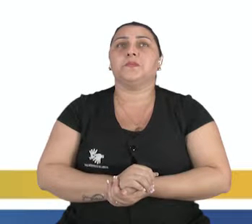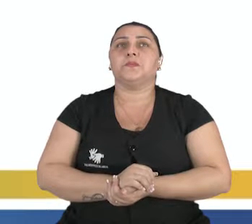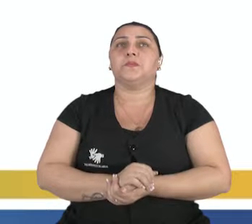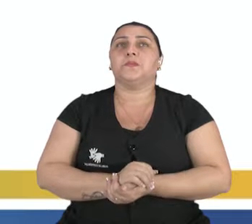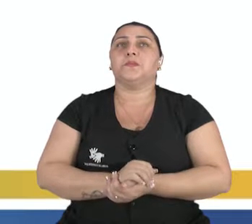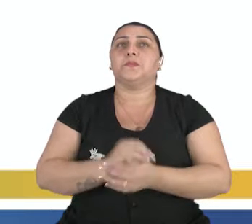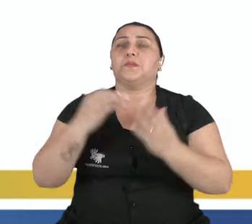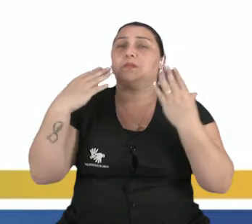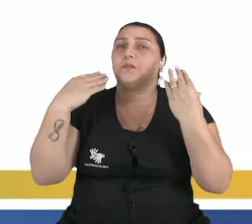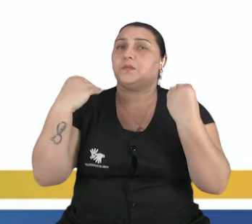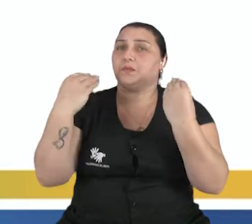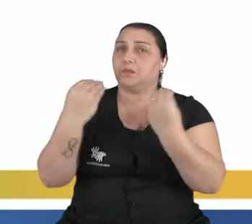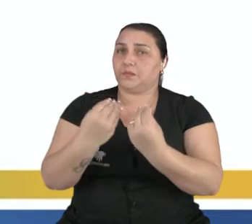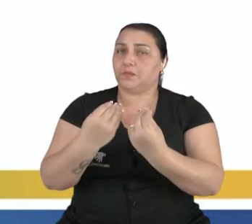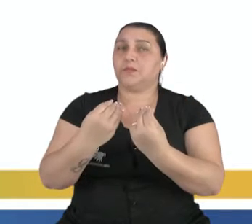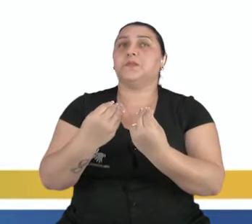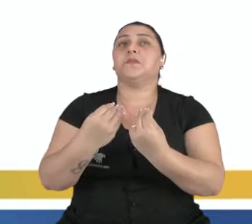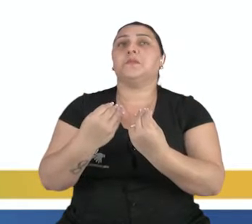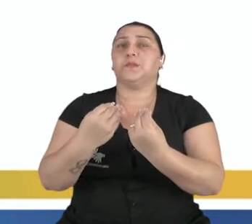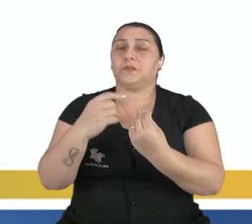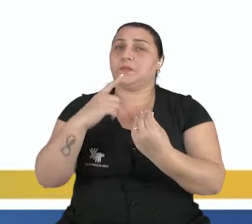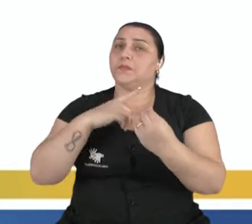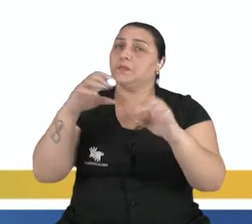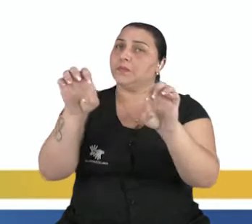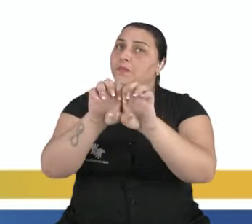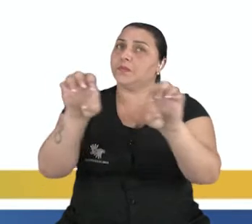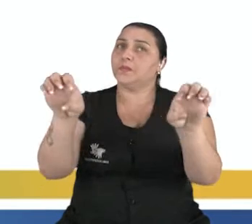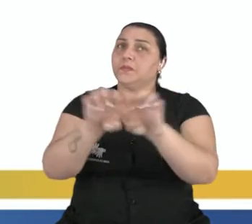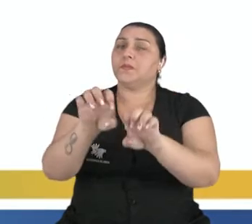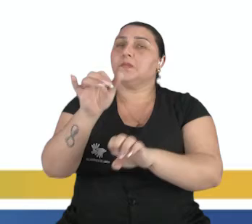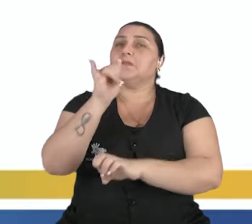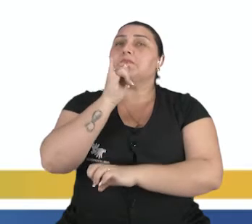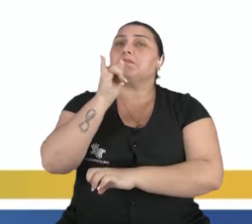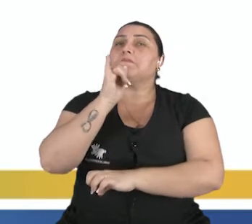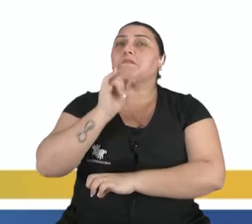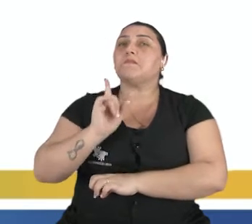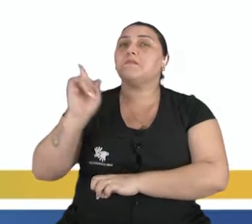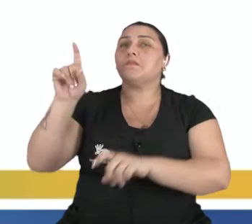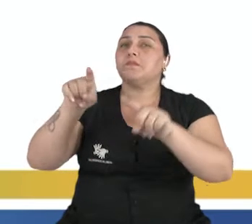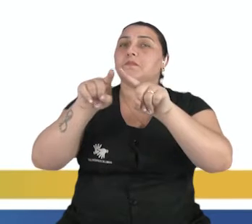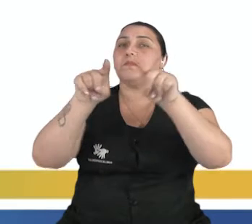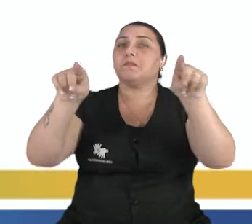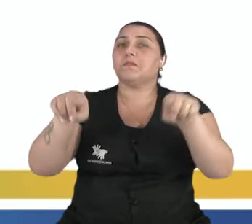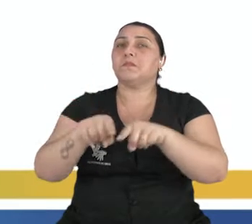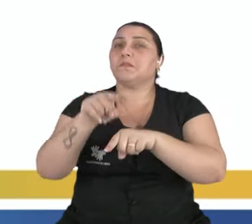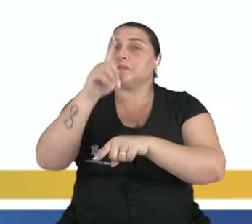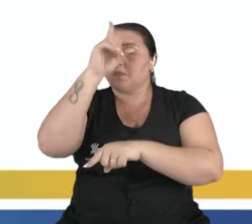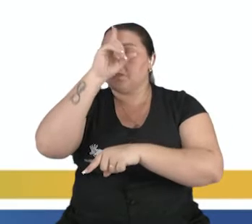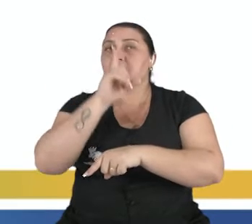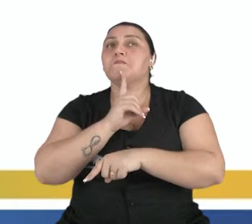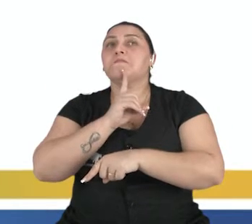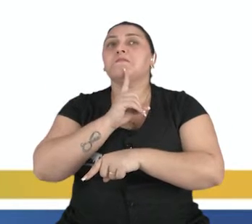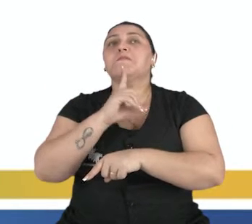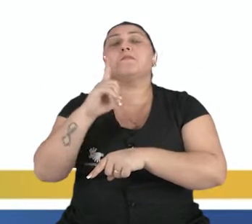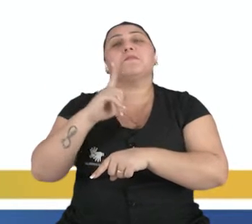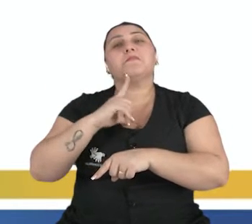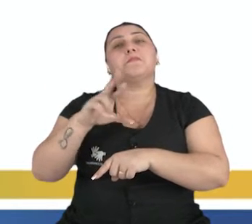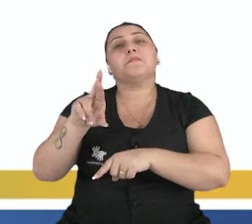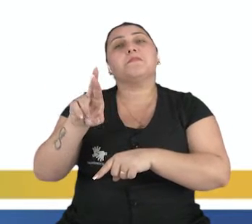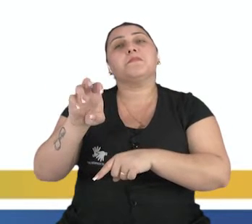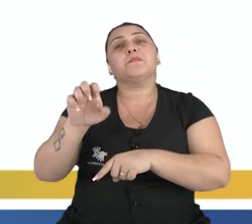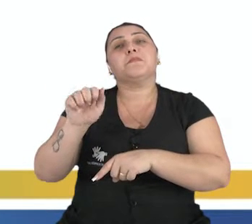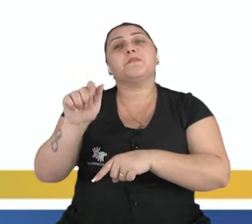toda substância, toda reação química, ela tem uma equação, que é o exemplo desse quadrado aqui que você vê. Aqui tem os